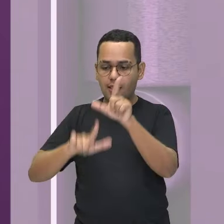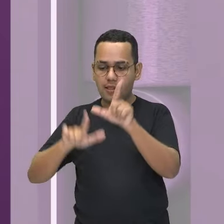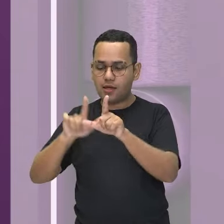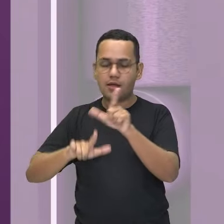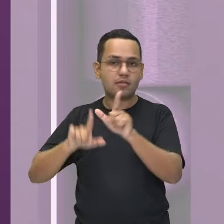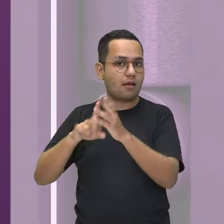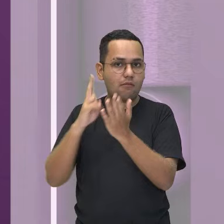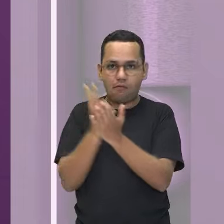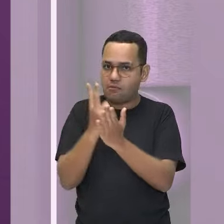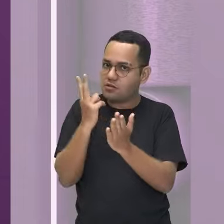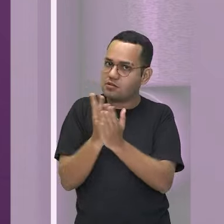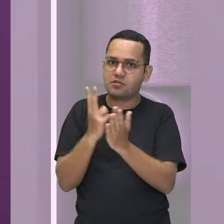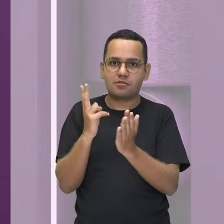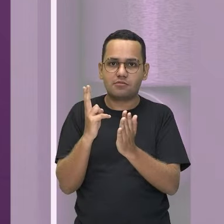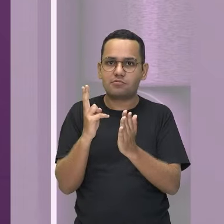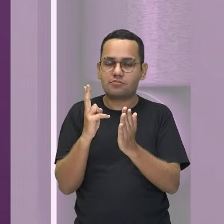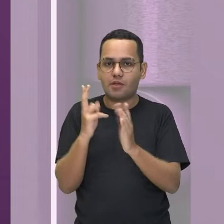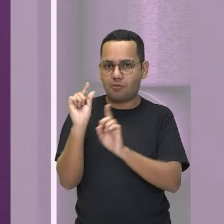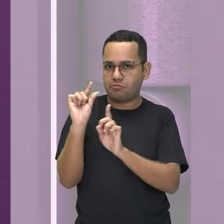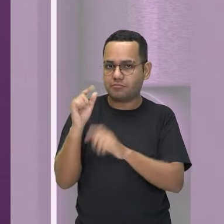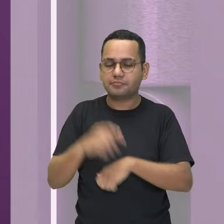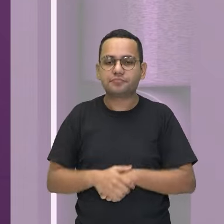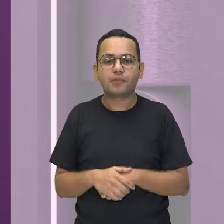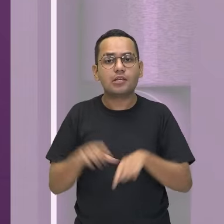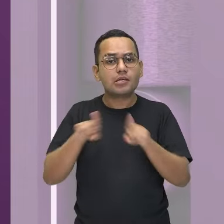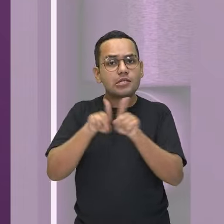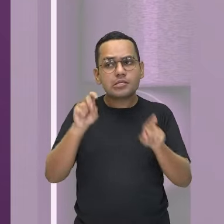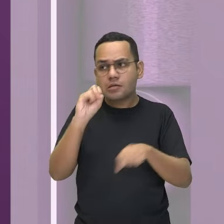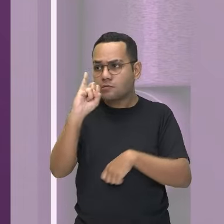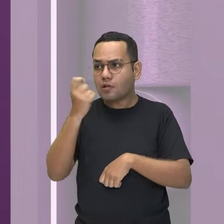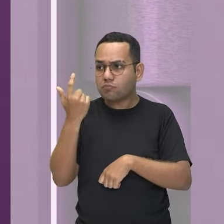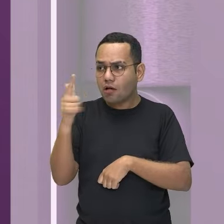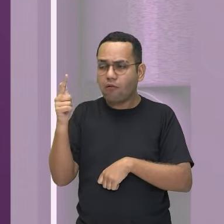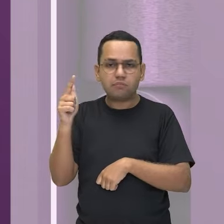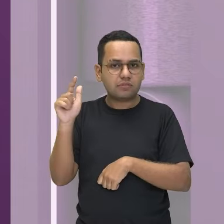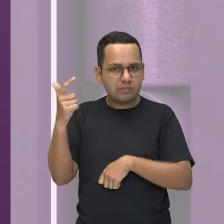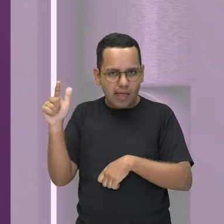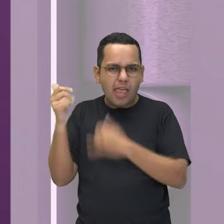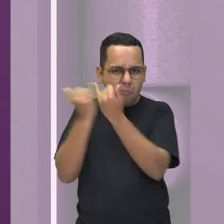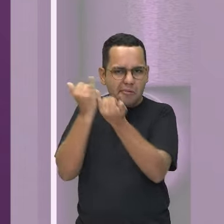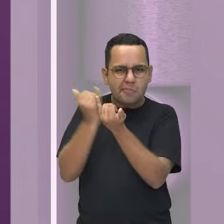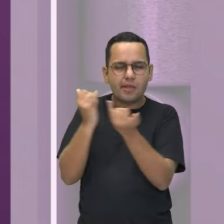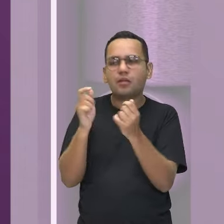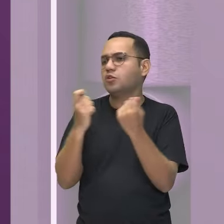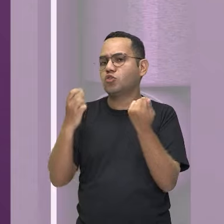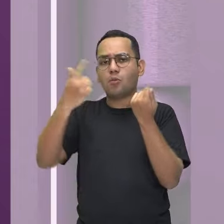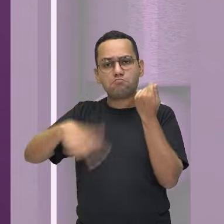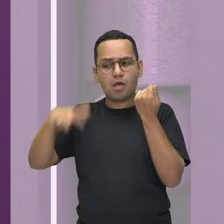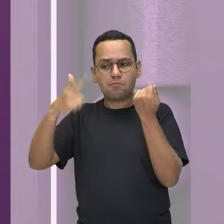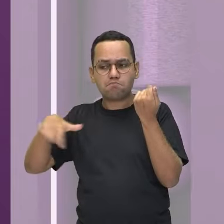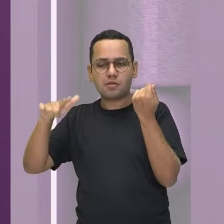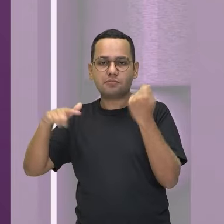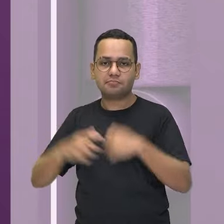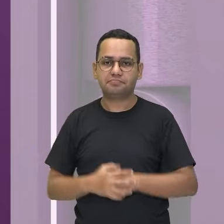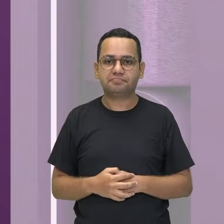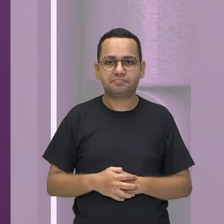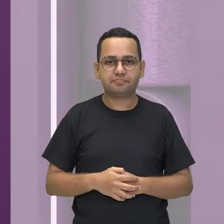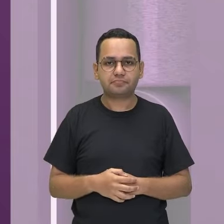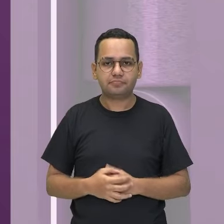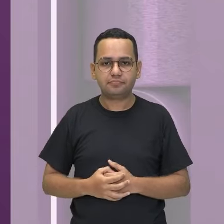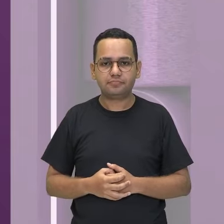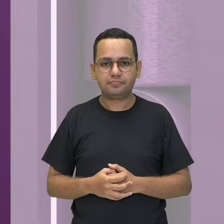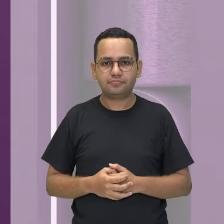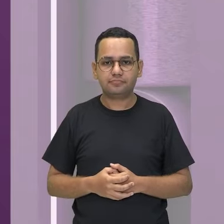E aí, em seguida, se tiver termos não semelhantes, você só vai repetir logo depois. Tudo bem até